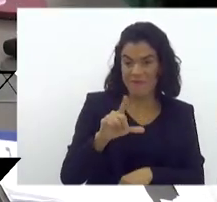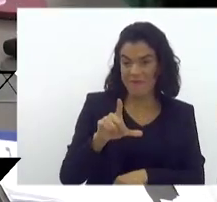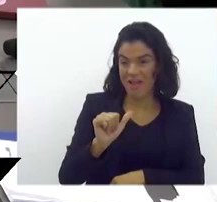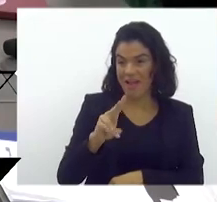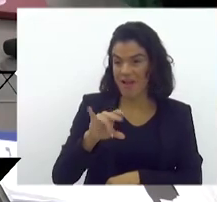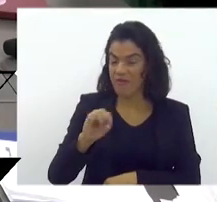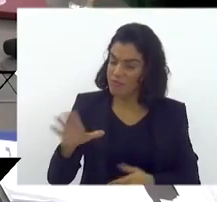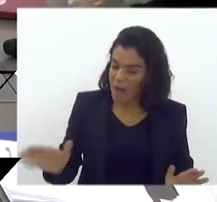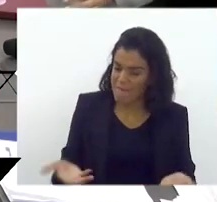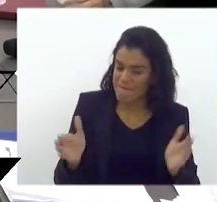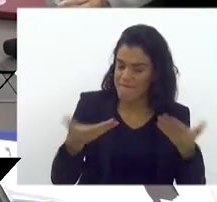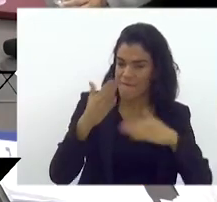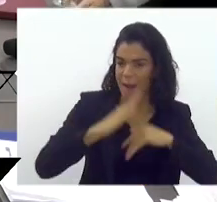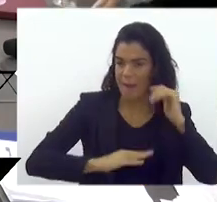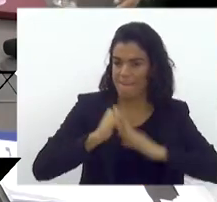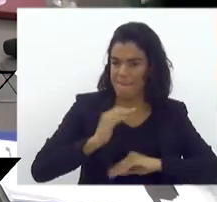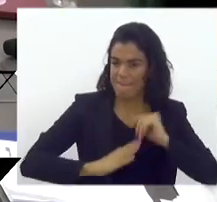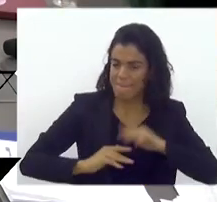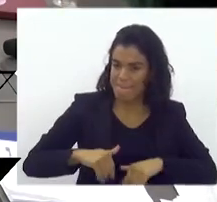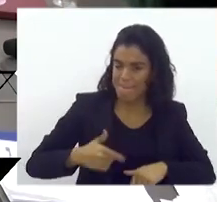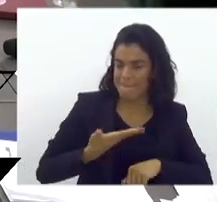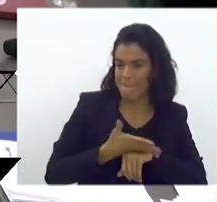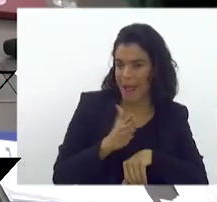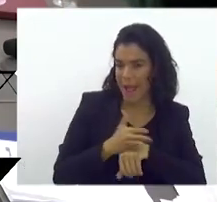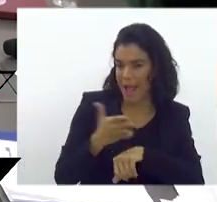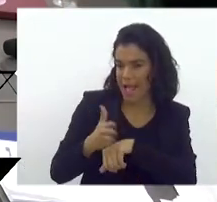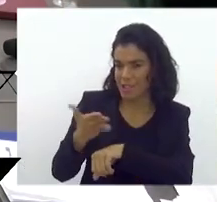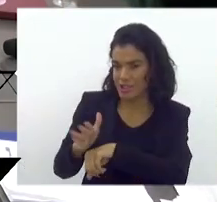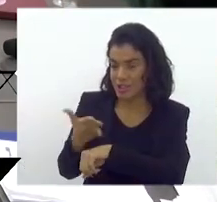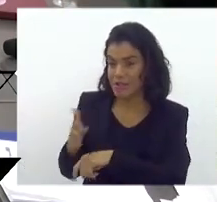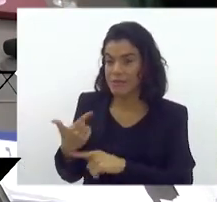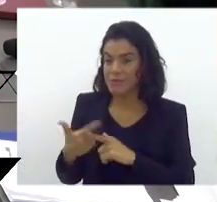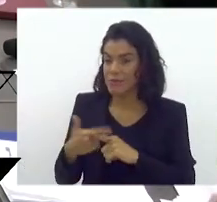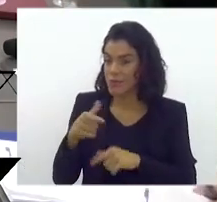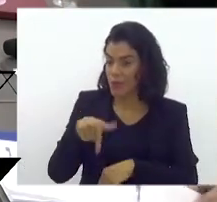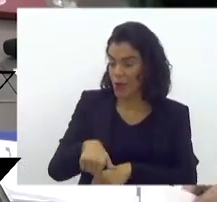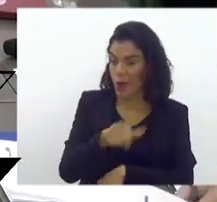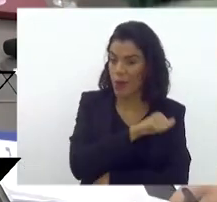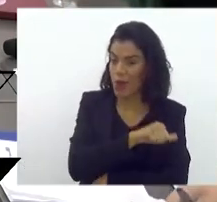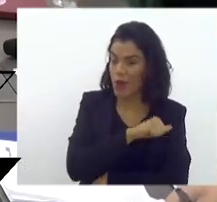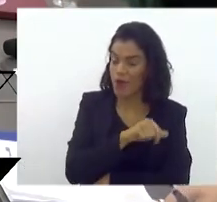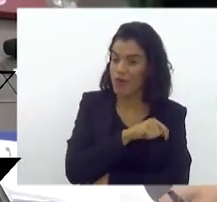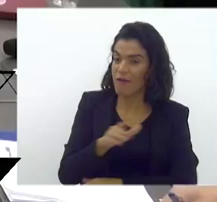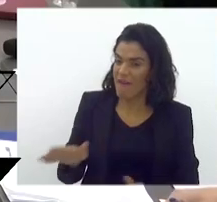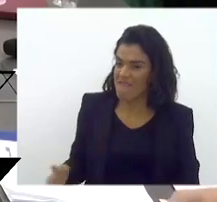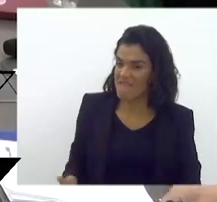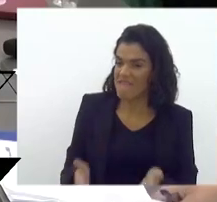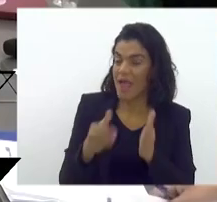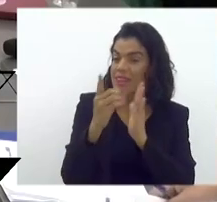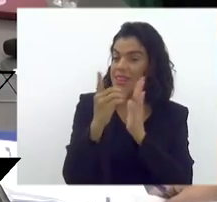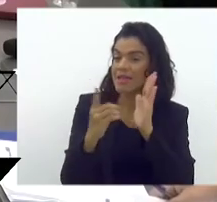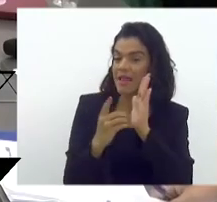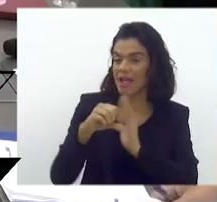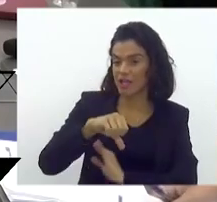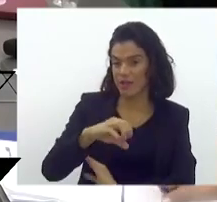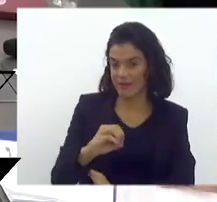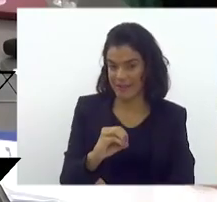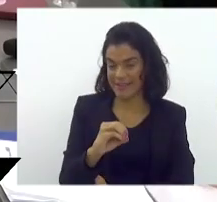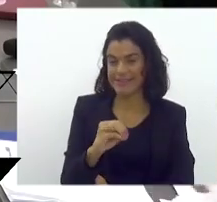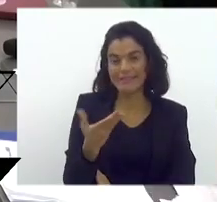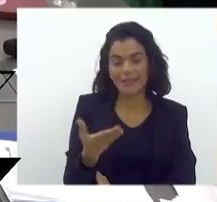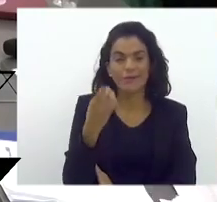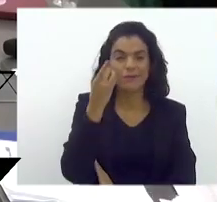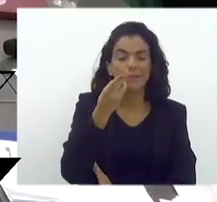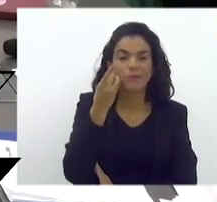Possamos incentivar a prática, porque o Rio de Janeiro foi o mentor da prática desportiva mesmo no início da década de 90.